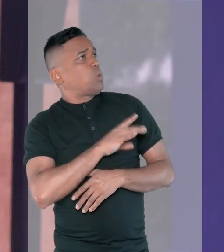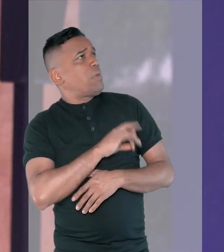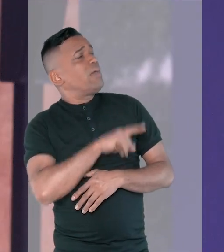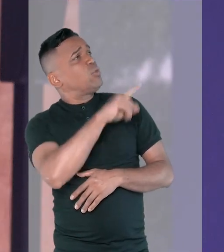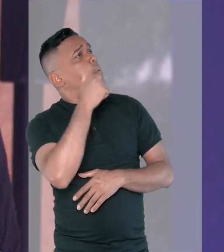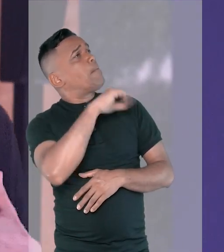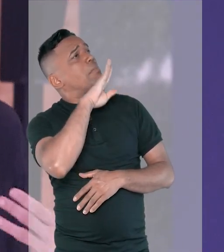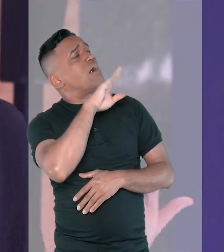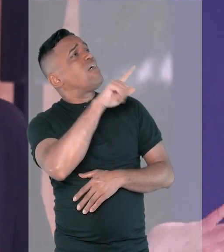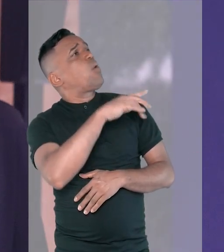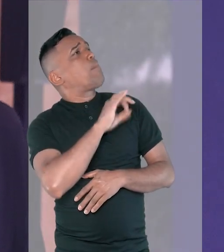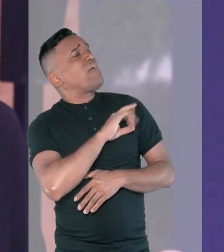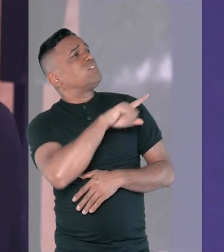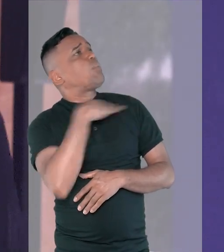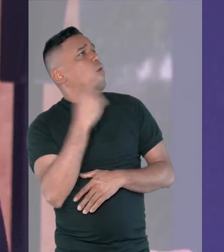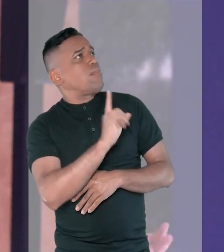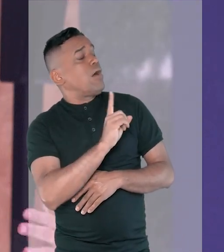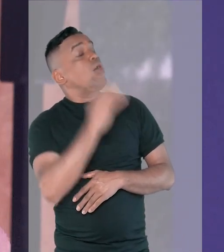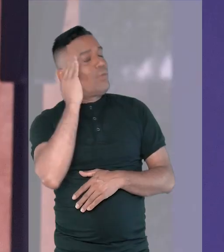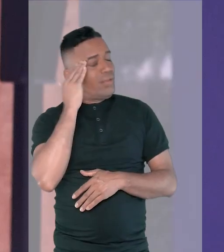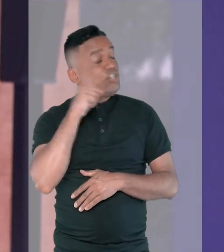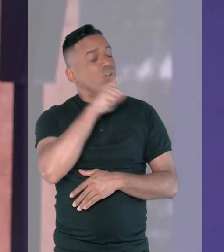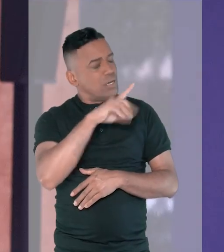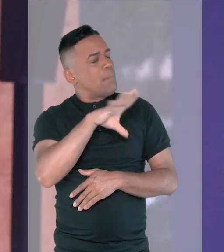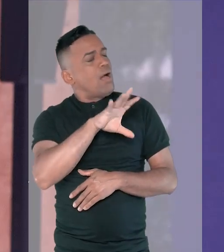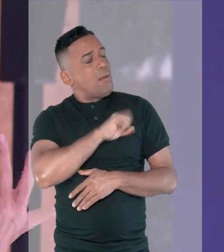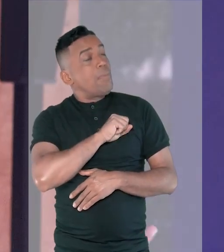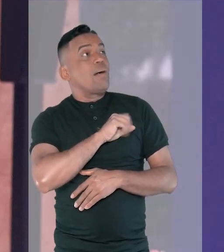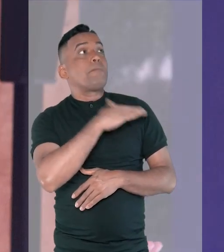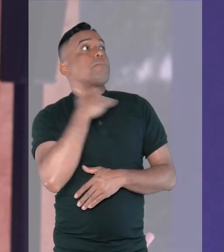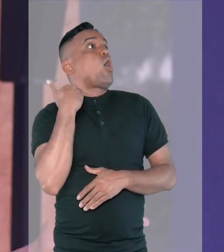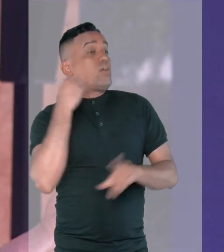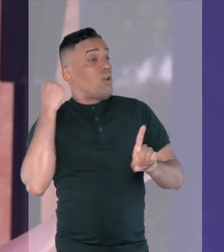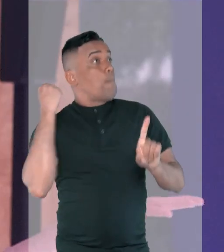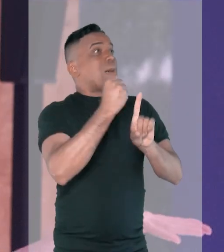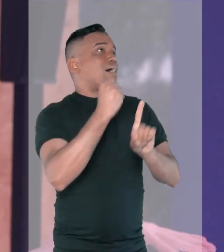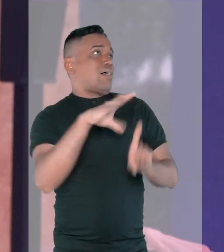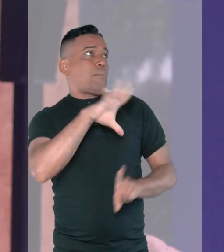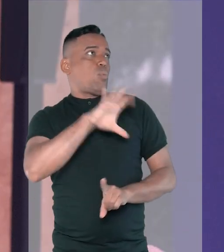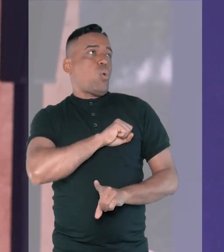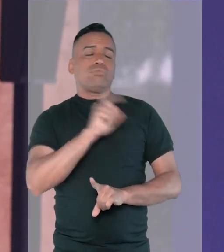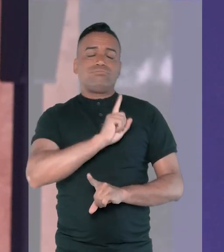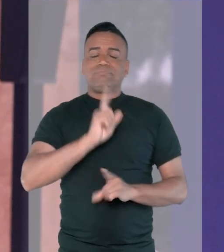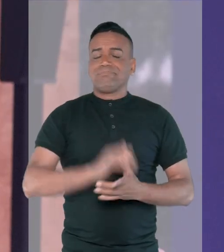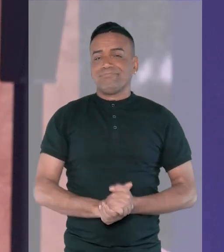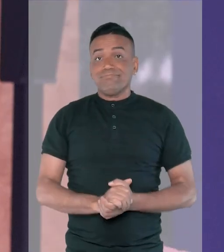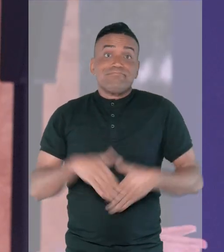assim: eu não tenho medo que você morra. Eu entendi que você me ama. E a morte não mata o amor.